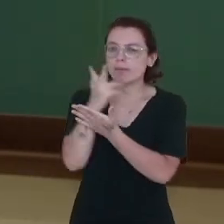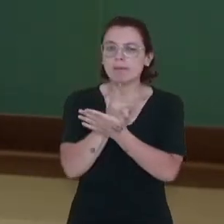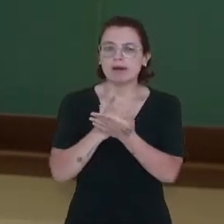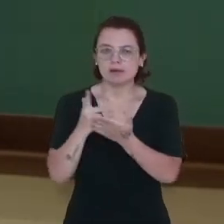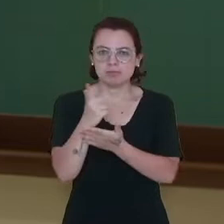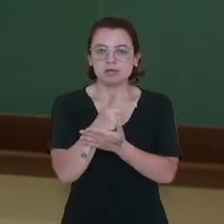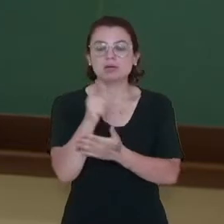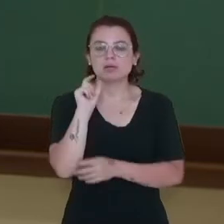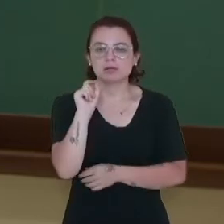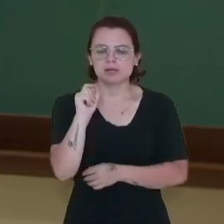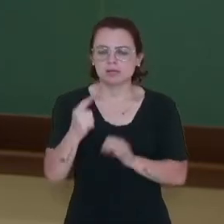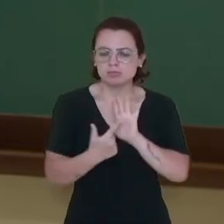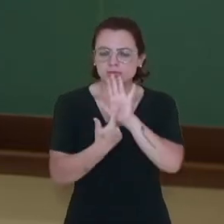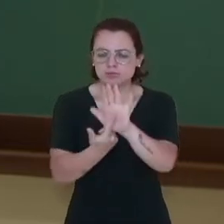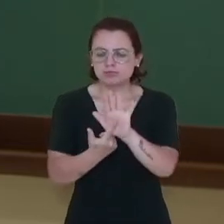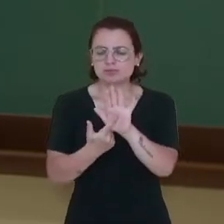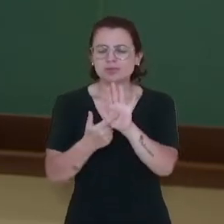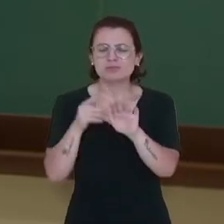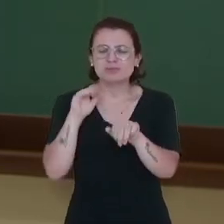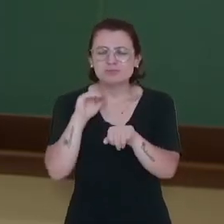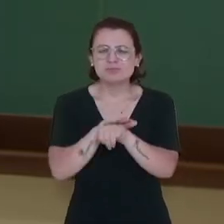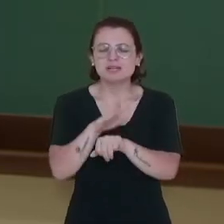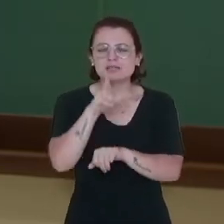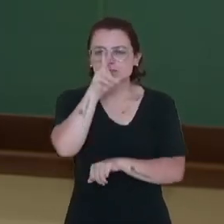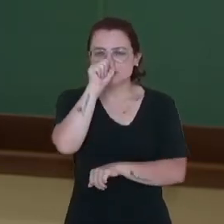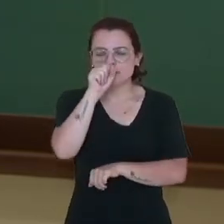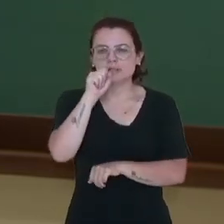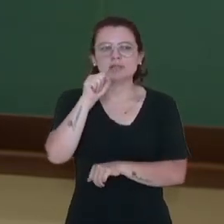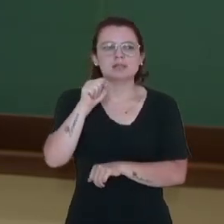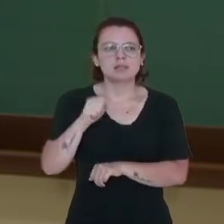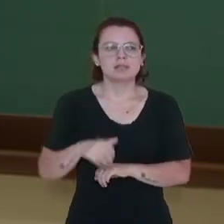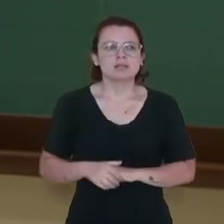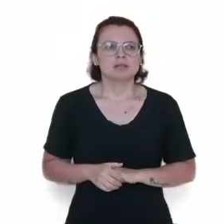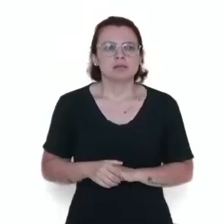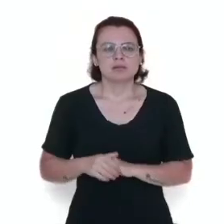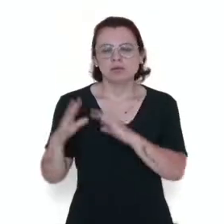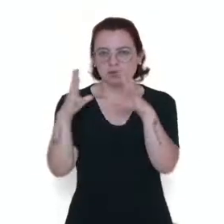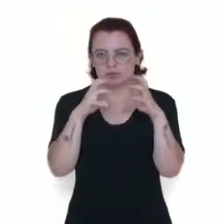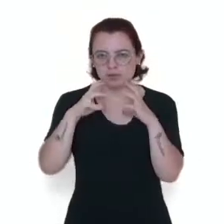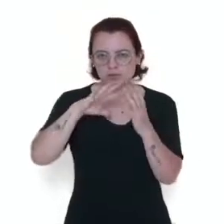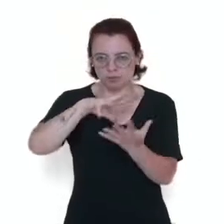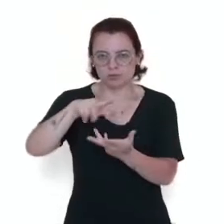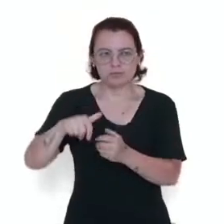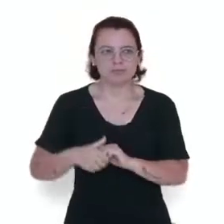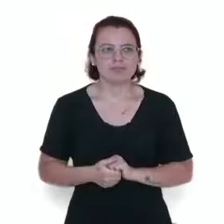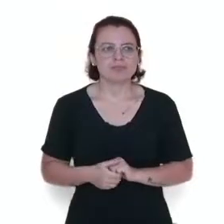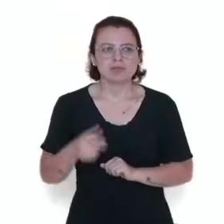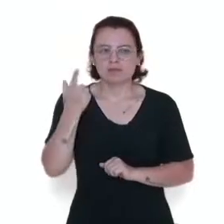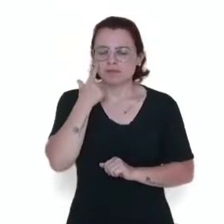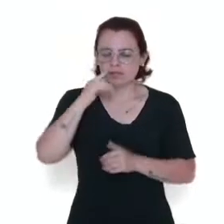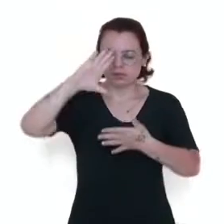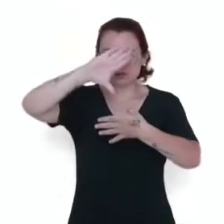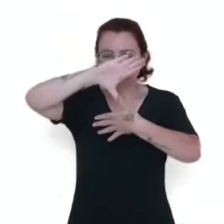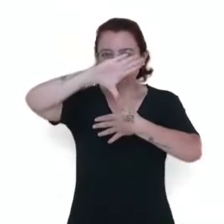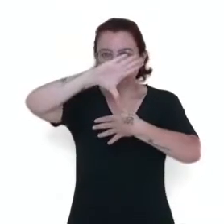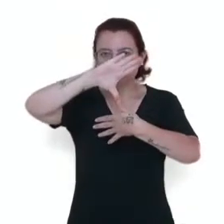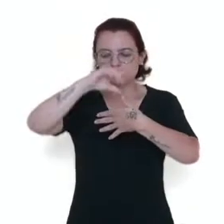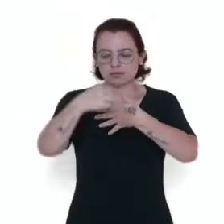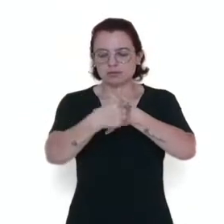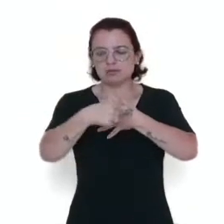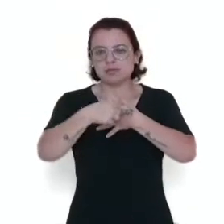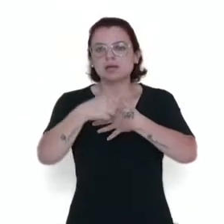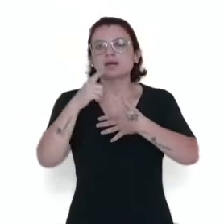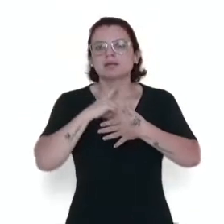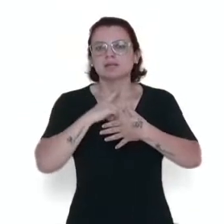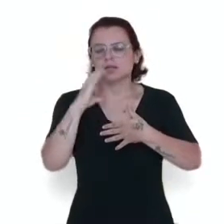os principais conflitos atualmente no mundo. Exemplo, na América Latina temos um, na Colômbia, que é a questão do narcotráfico também,